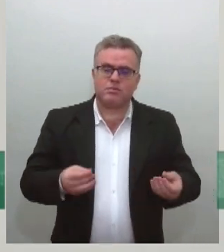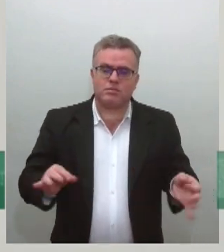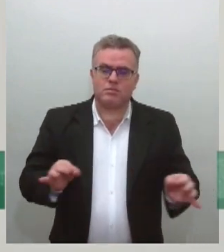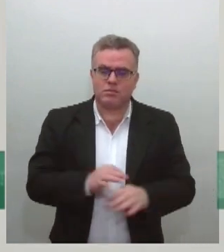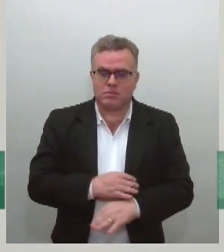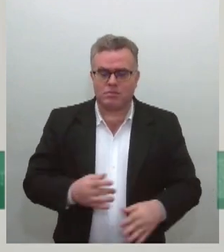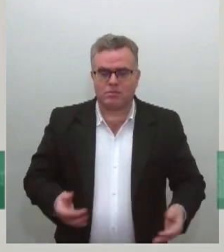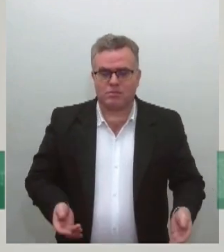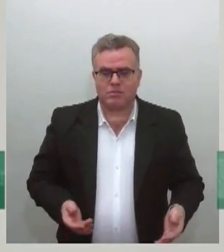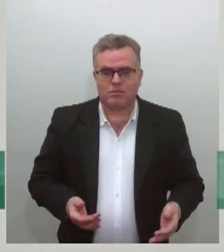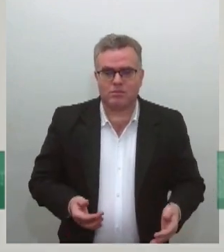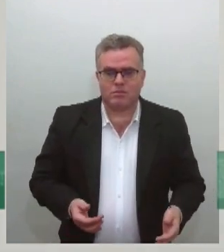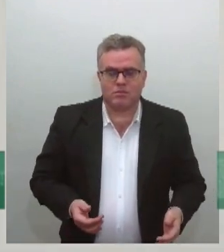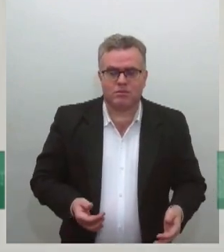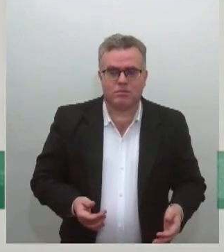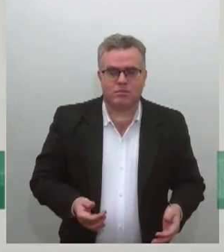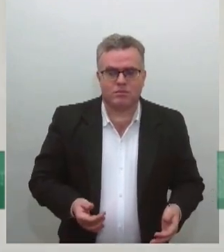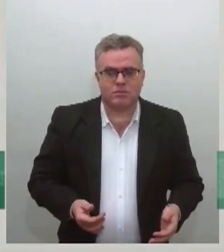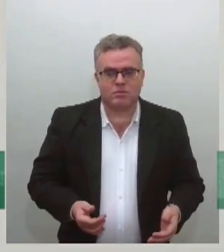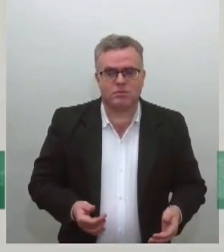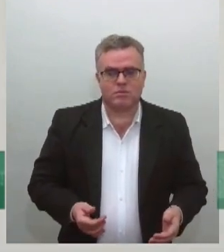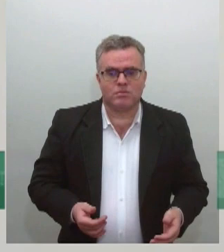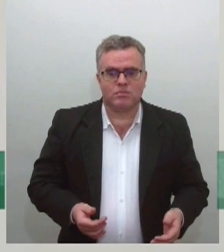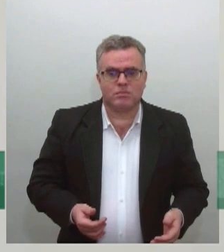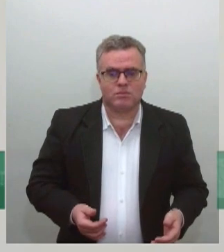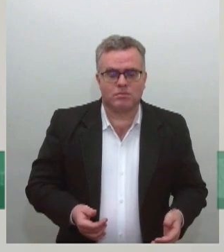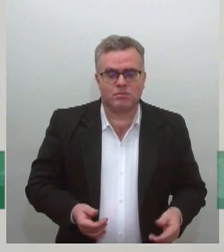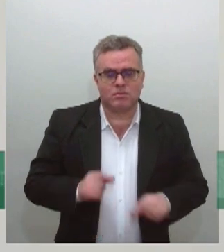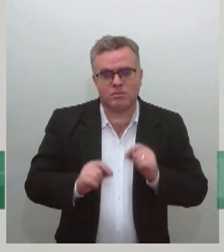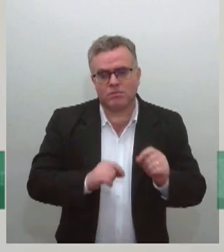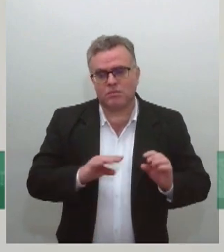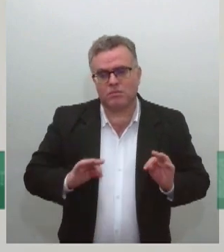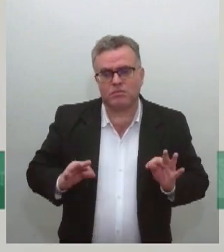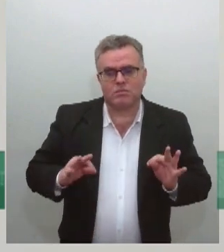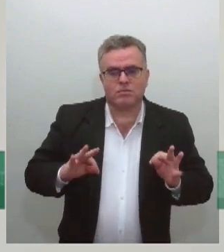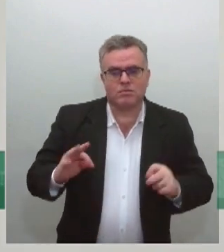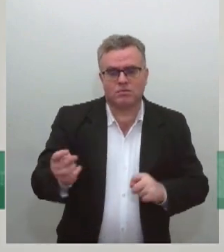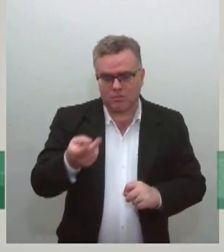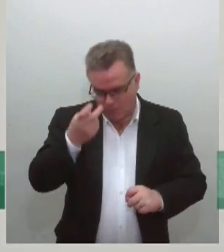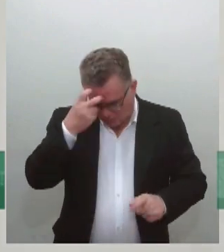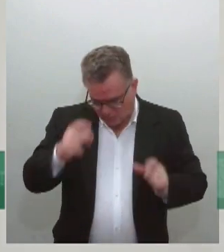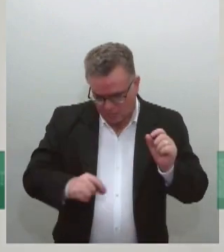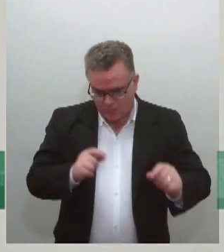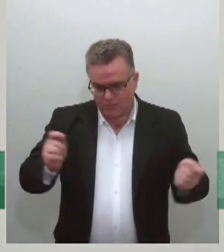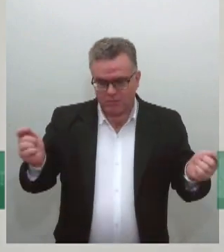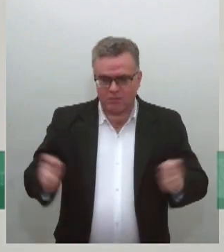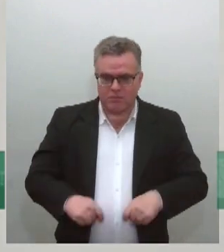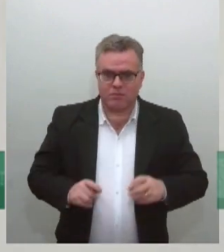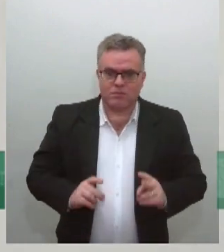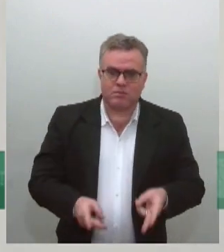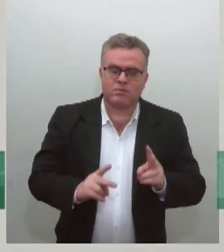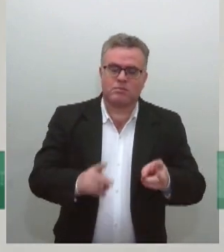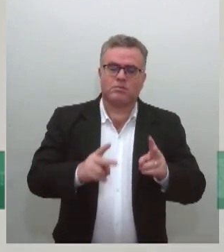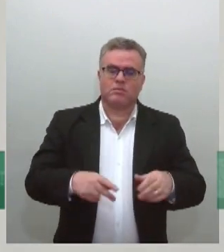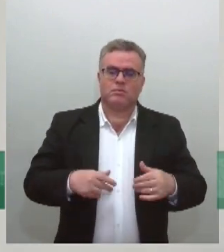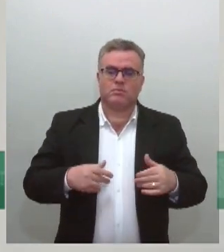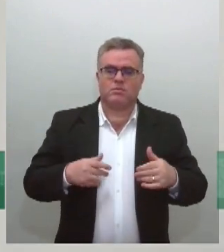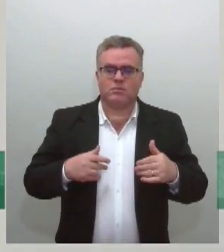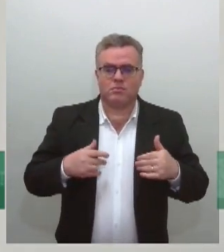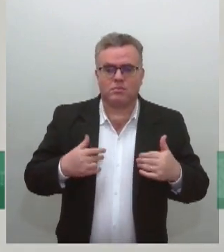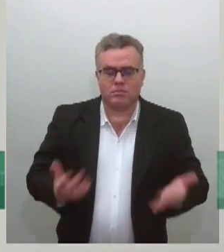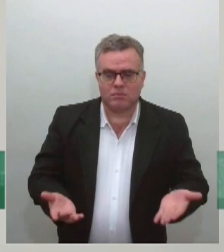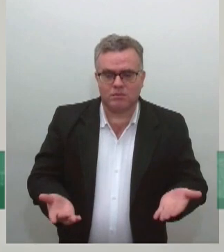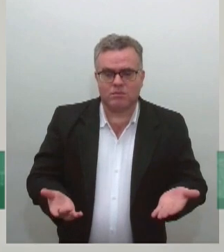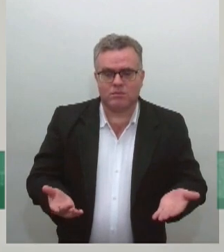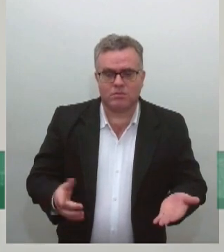de todos os fazedores de cultura, todo mundo que pensa, vive, né, a nossa cultura